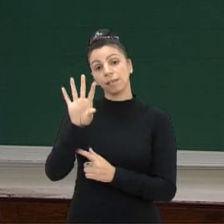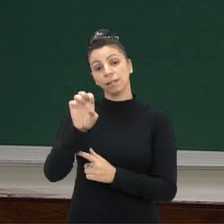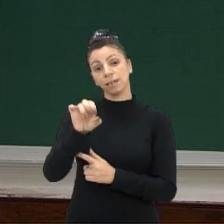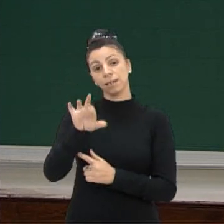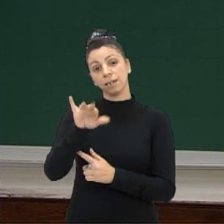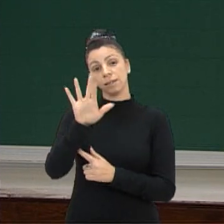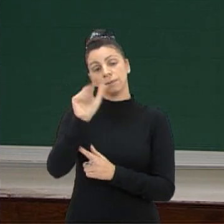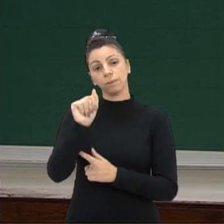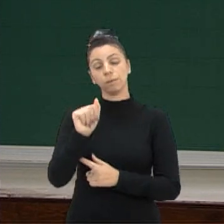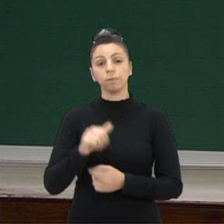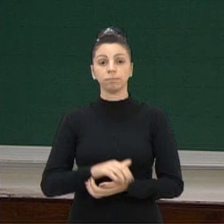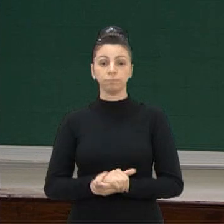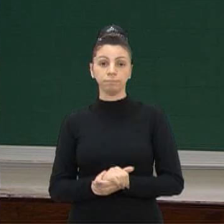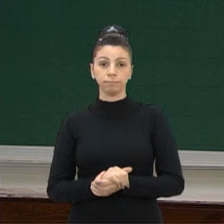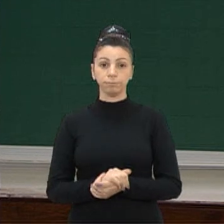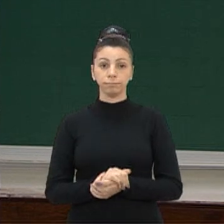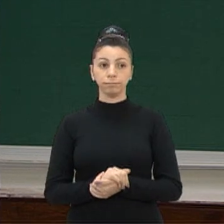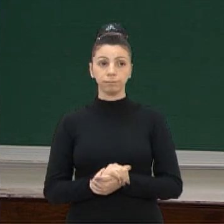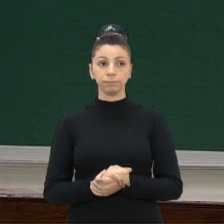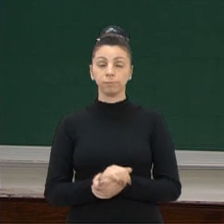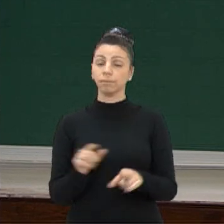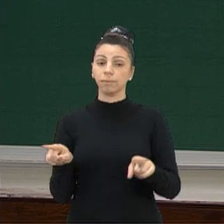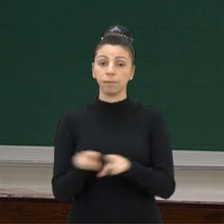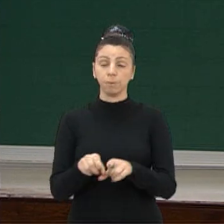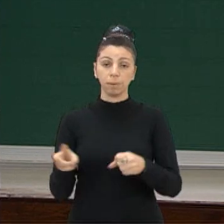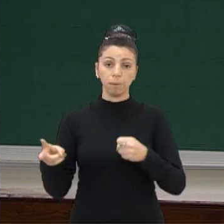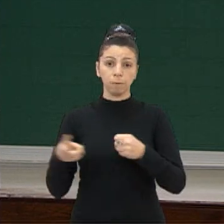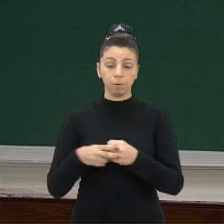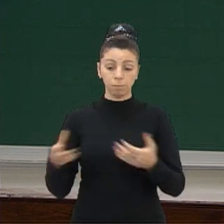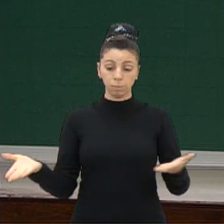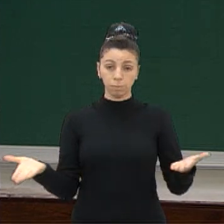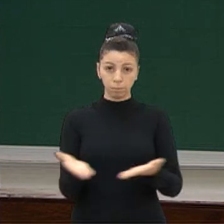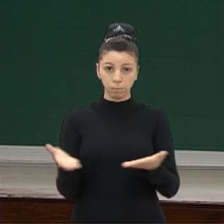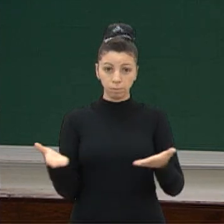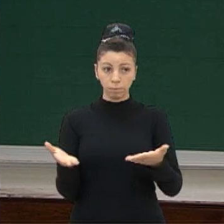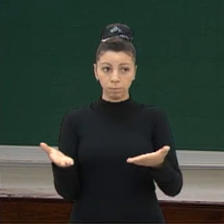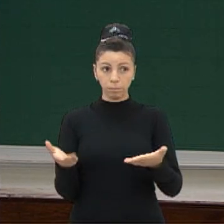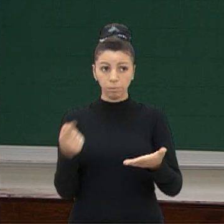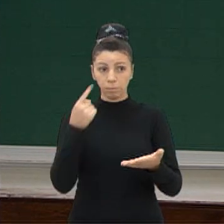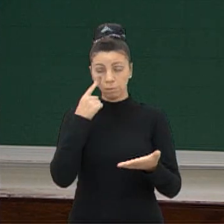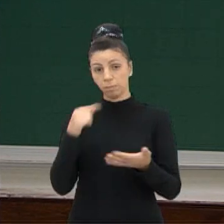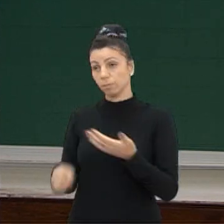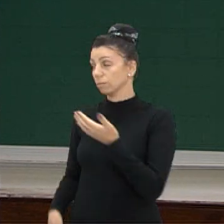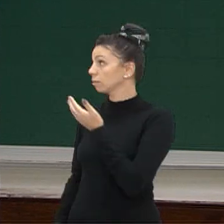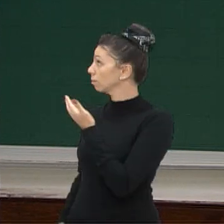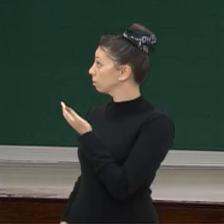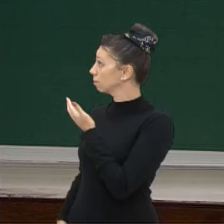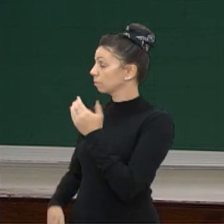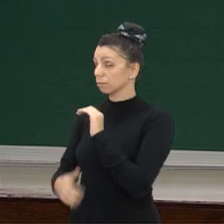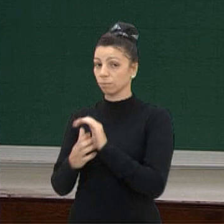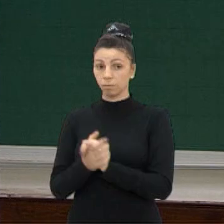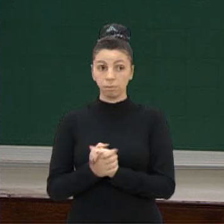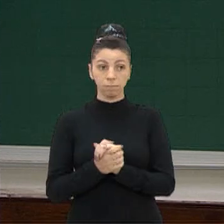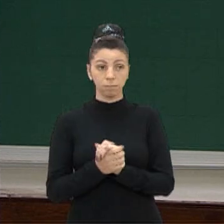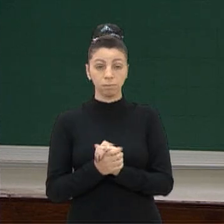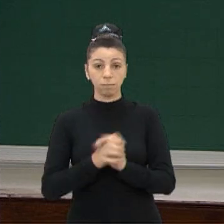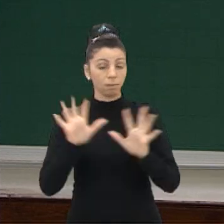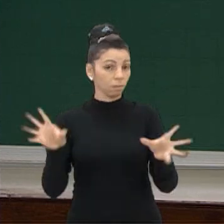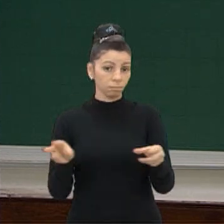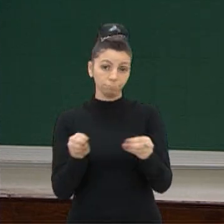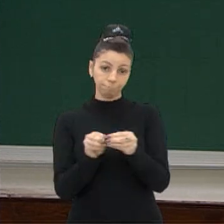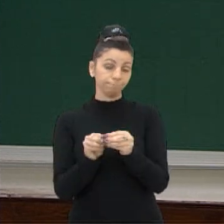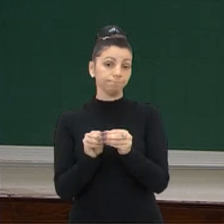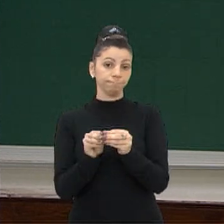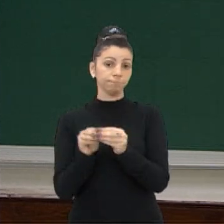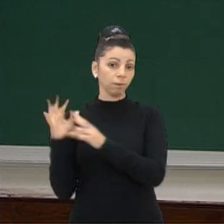atenção. Vemos também os verbos no presente do indicativo, do subjuntivo e do imperativo. Fizemos aí uma breve retomada e